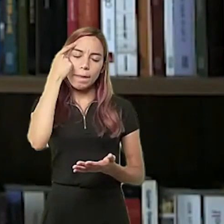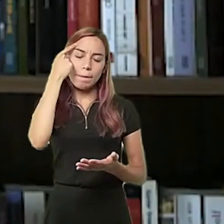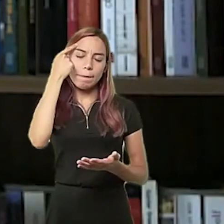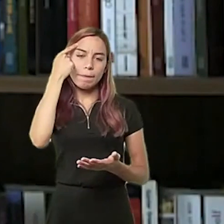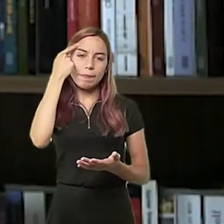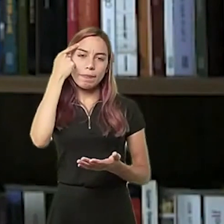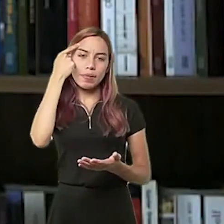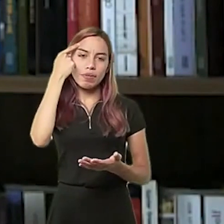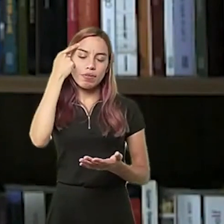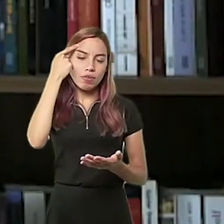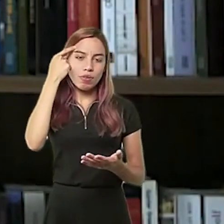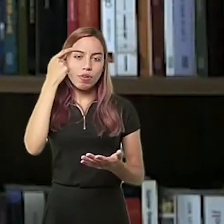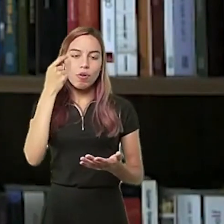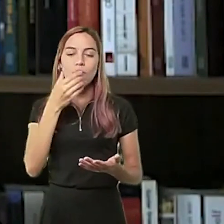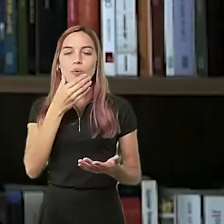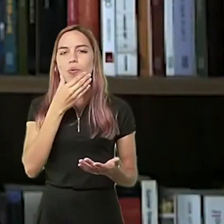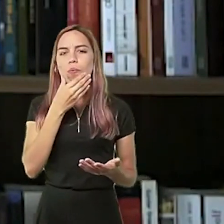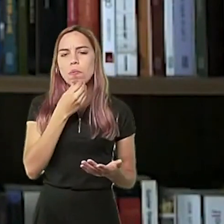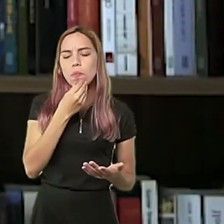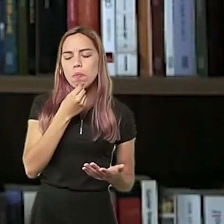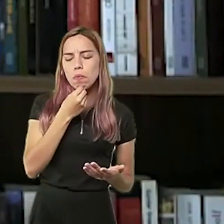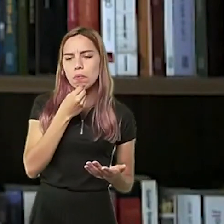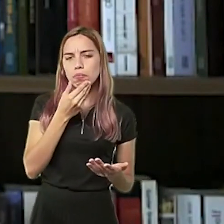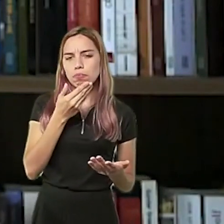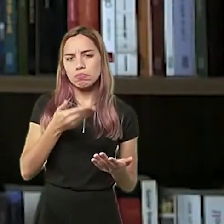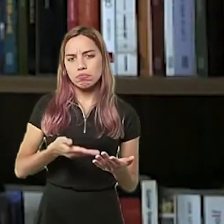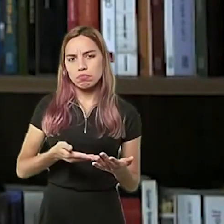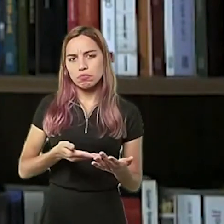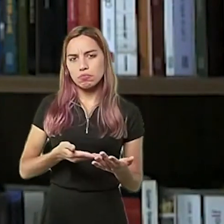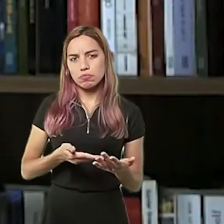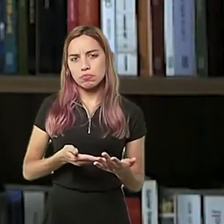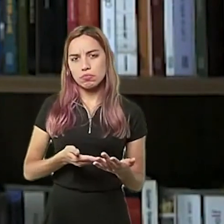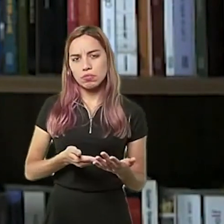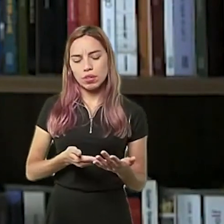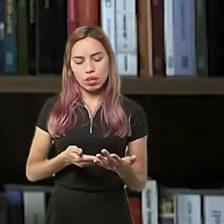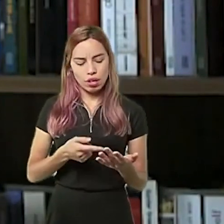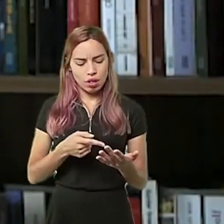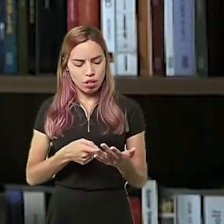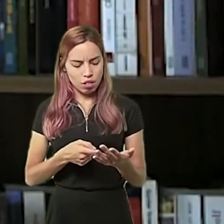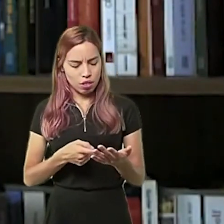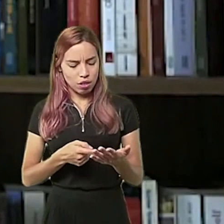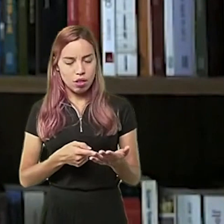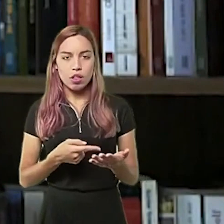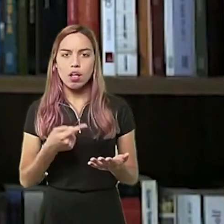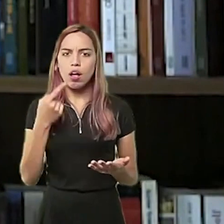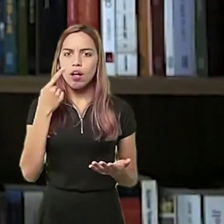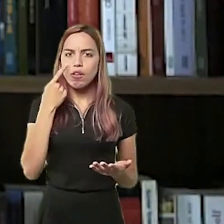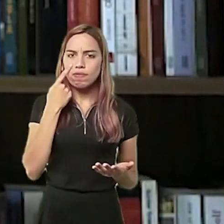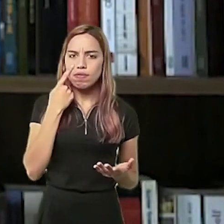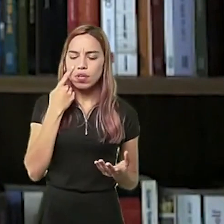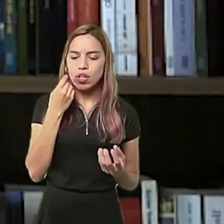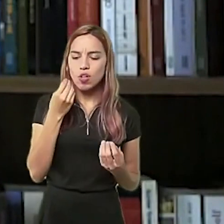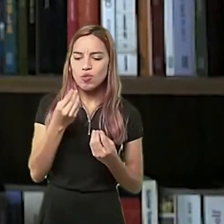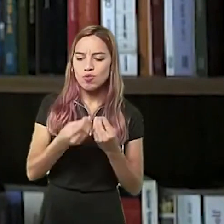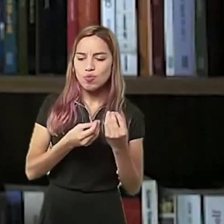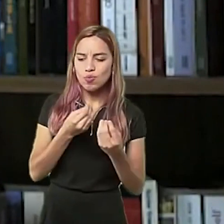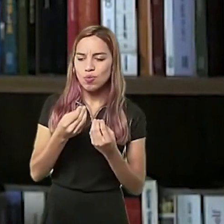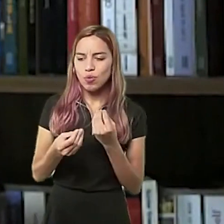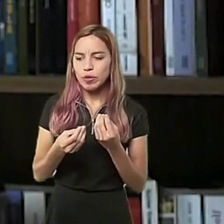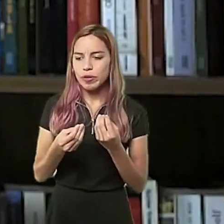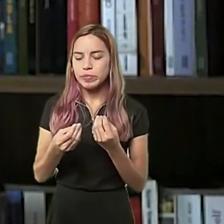imensa, daquele artista imenso, né? As vozes que ele escutava, uma das vozes narra a última